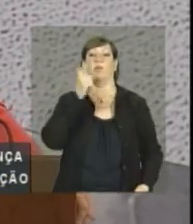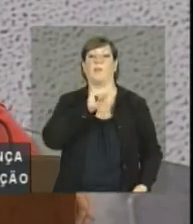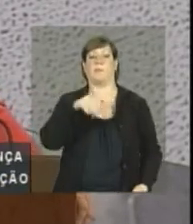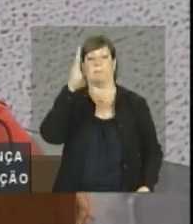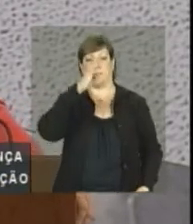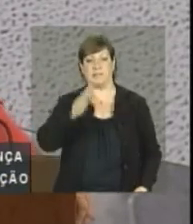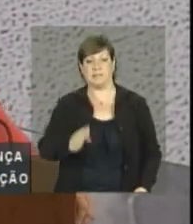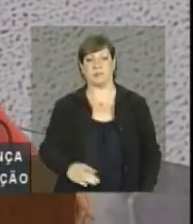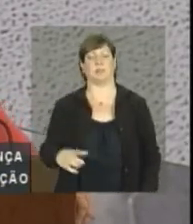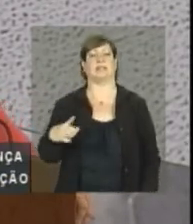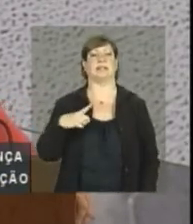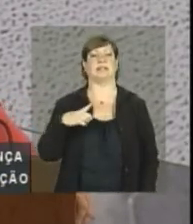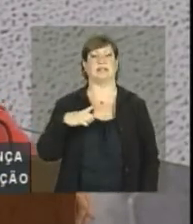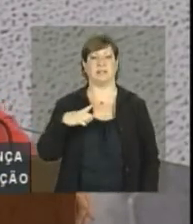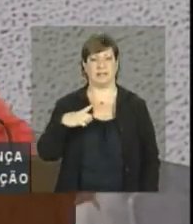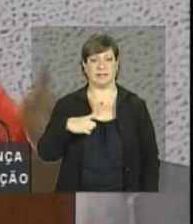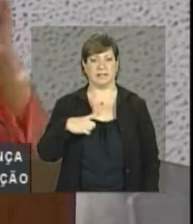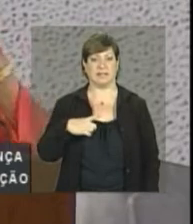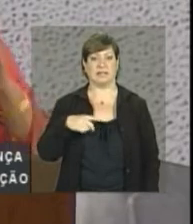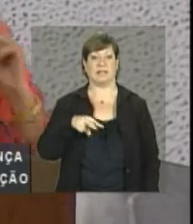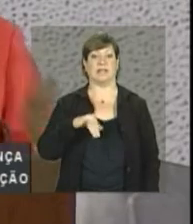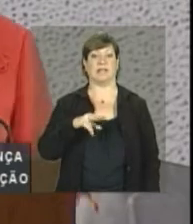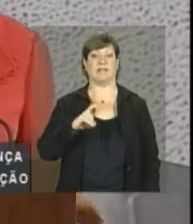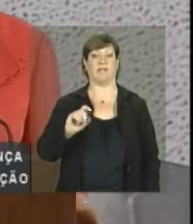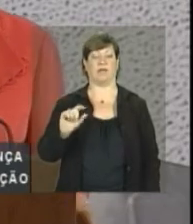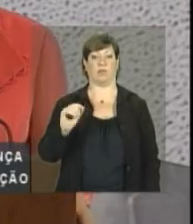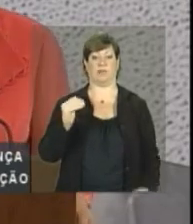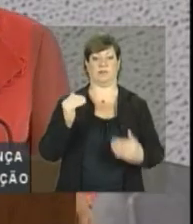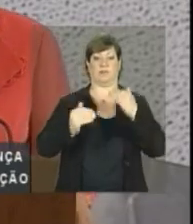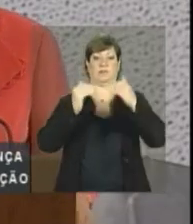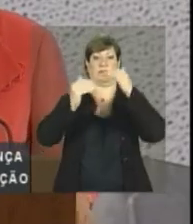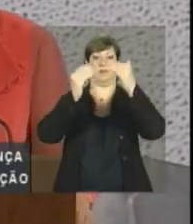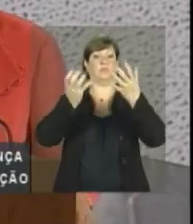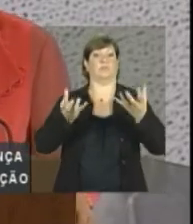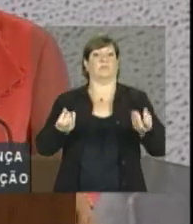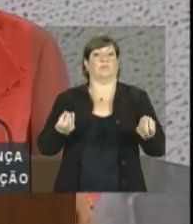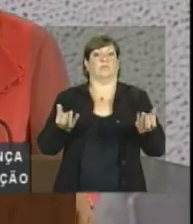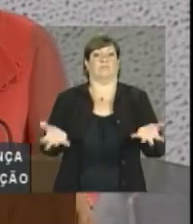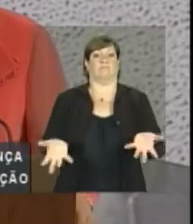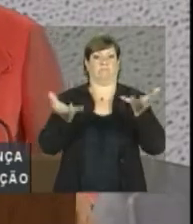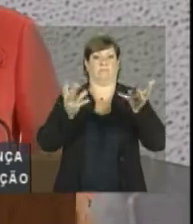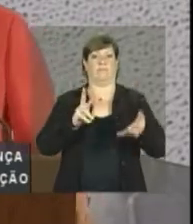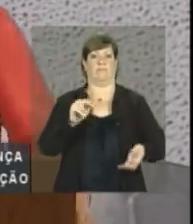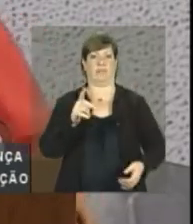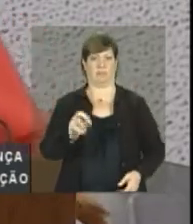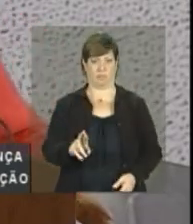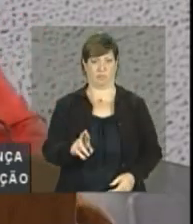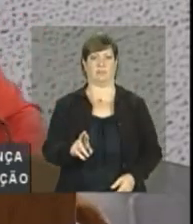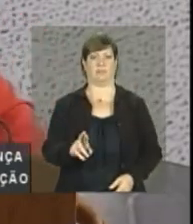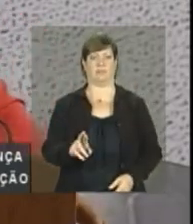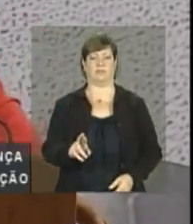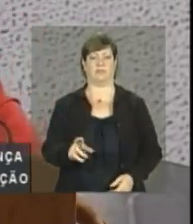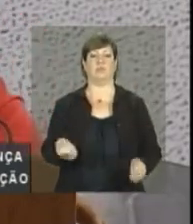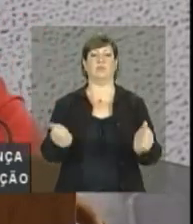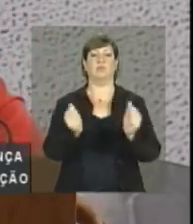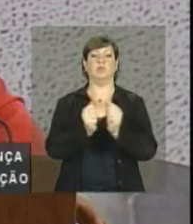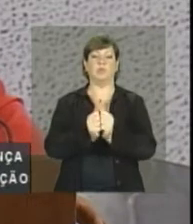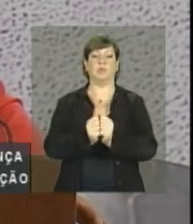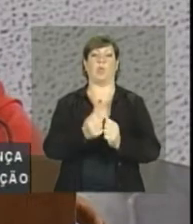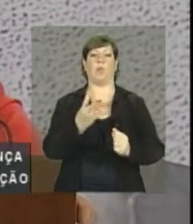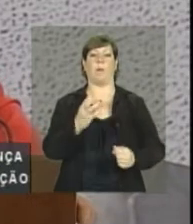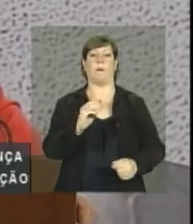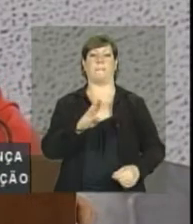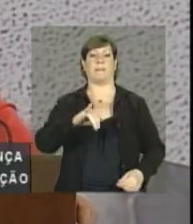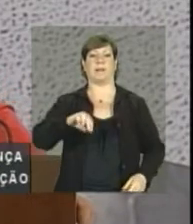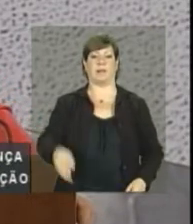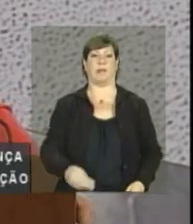tenha um nível de desenvolvimento significativo. Junto com os 40 bilhões do